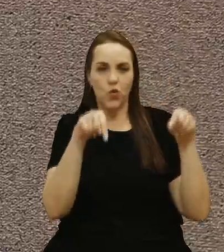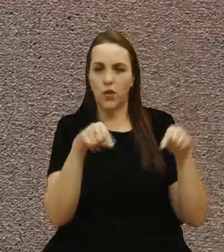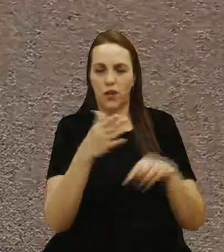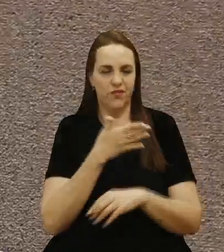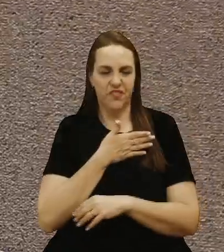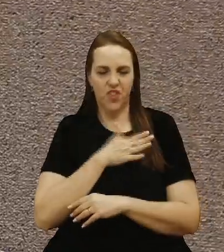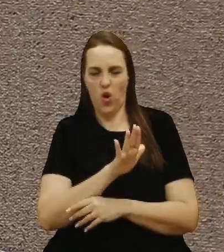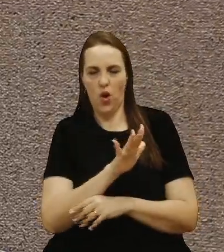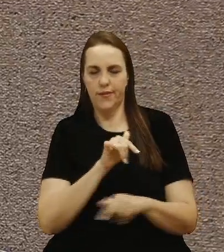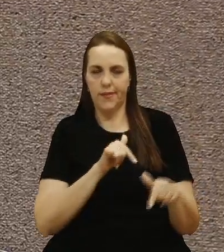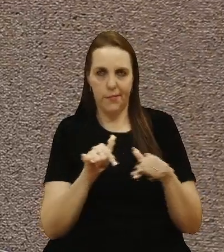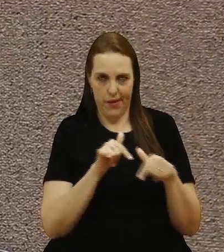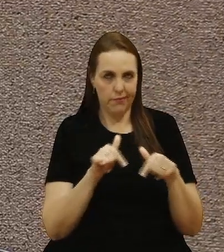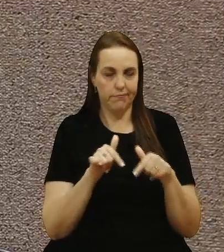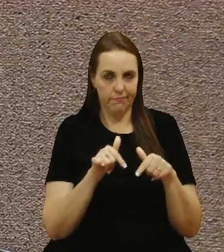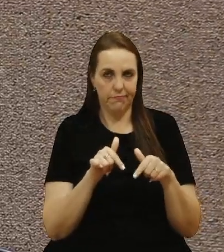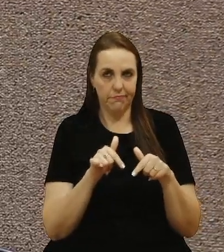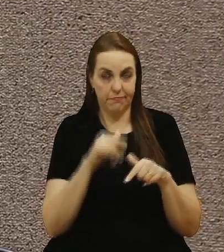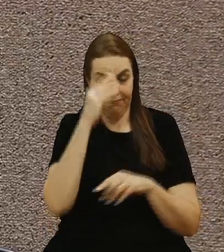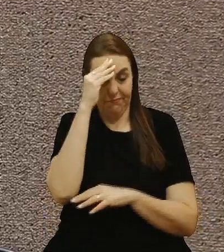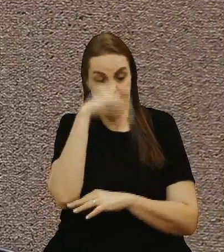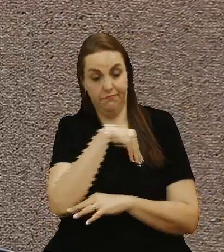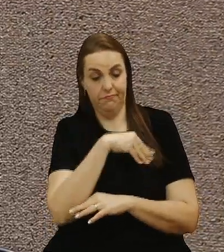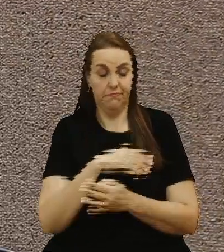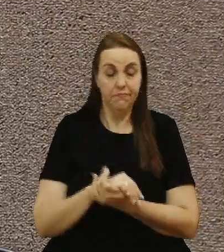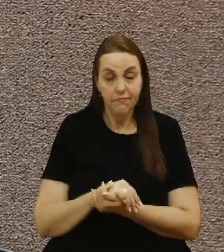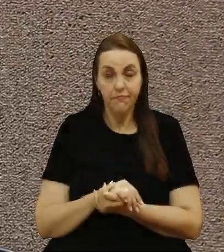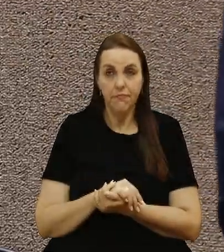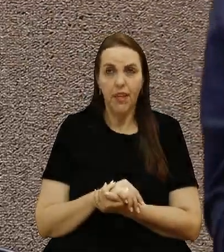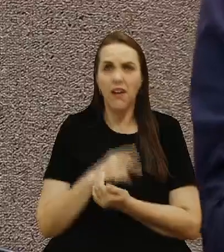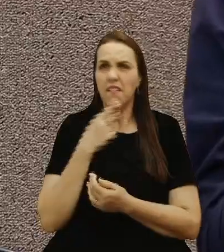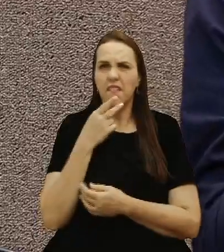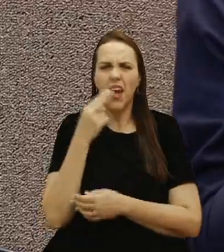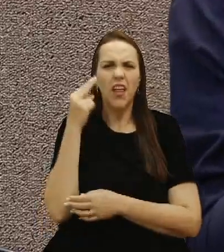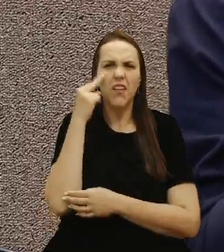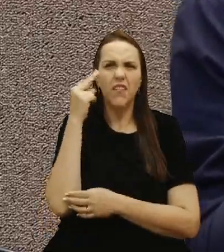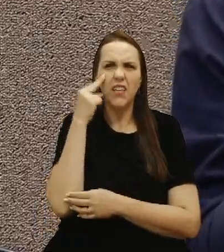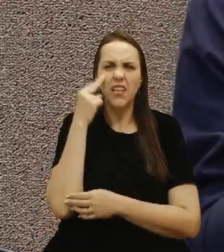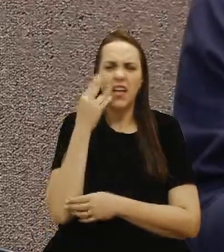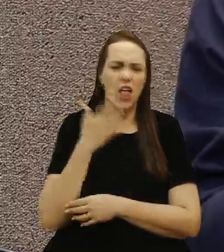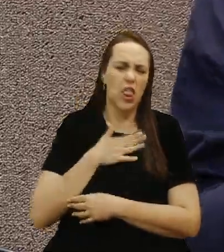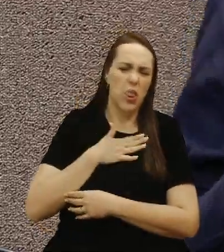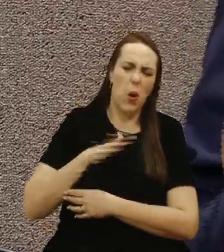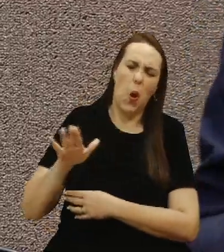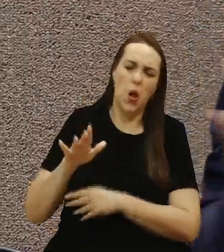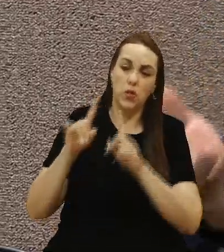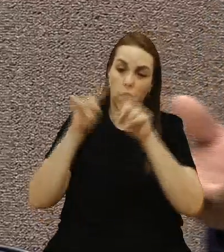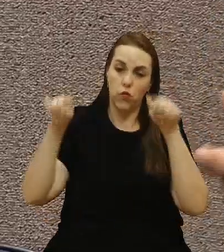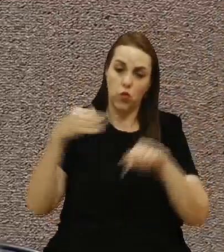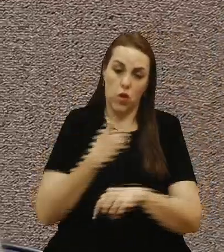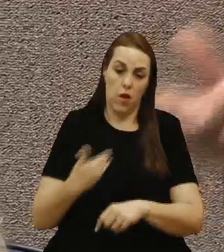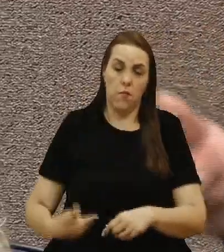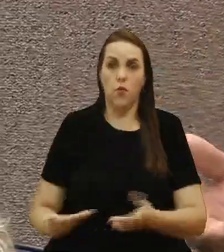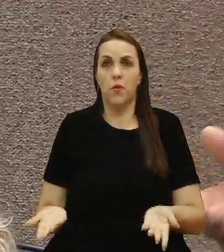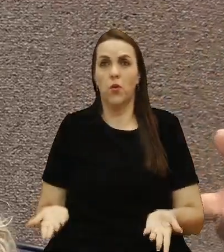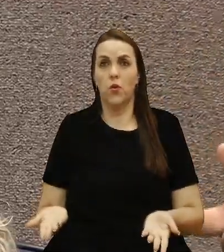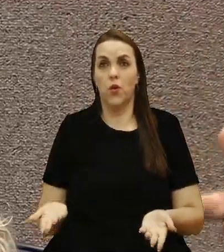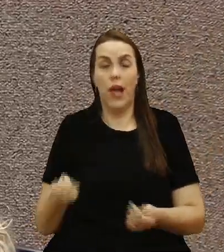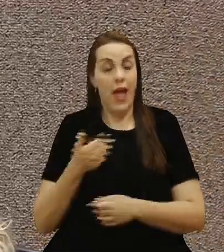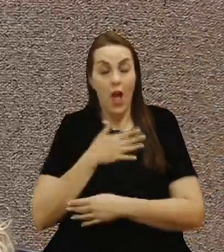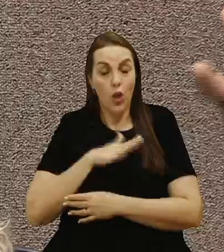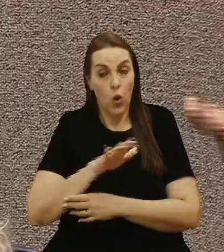trabalhar, que taxam o Fantinel que ele não gosta de servidor público. Não, eu não gosto de servidor que não